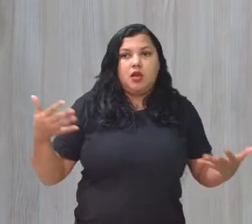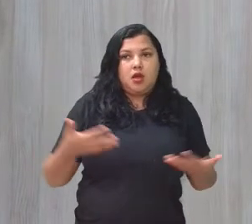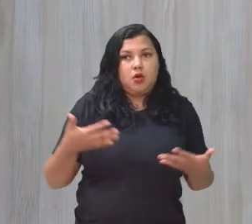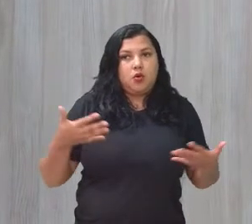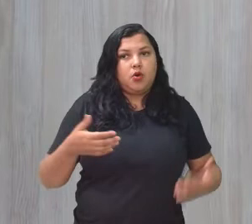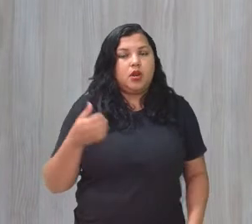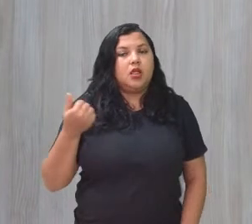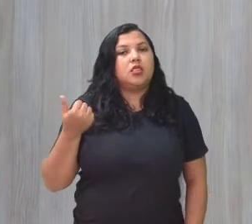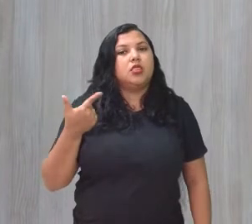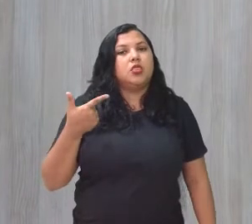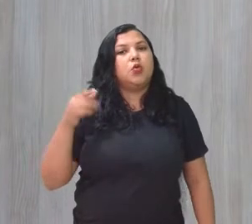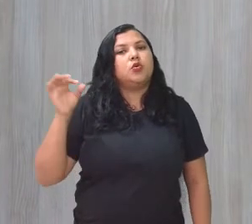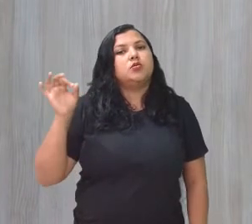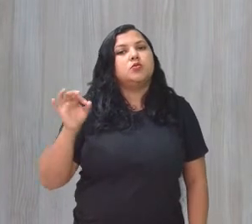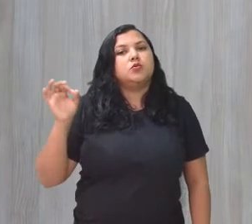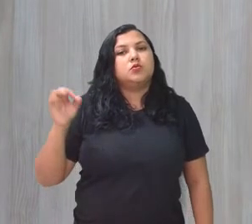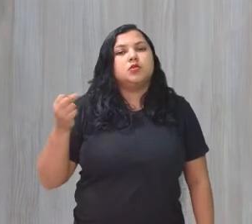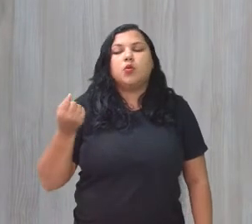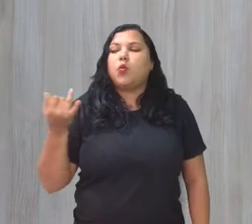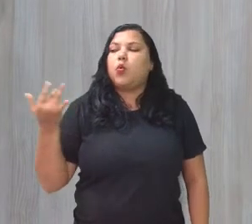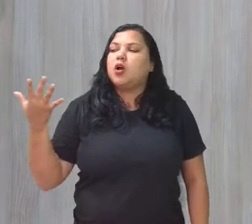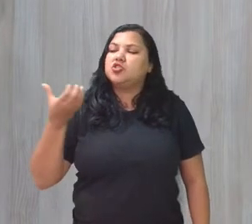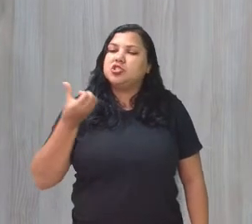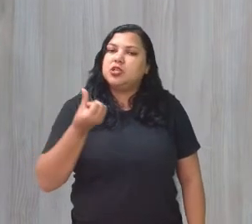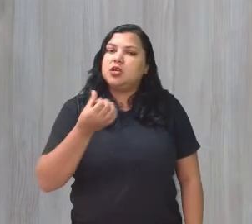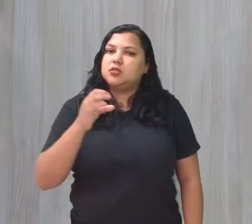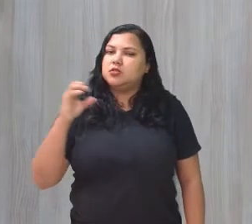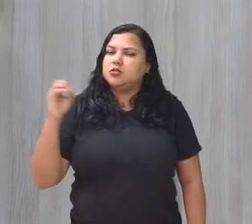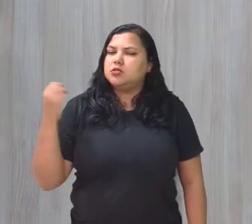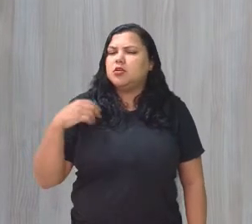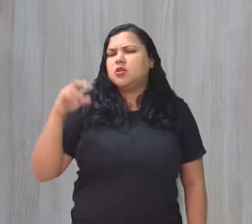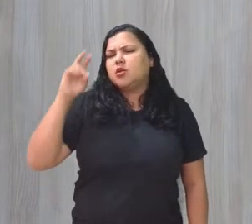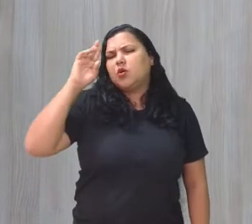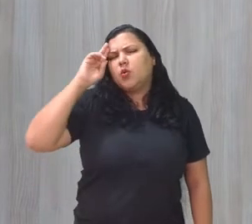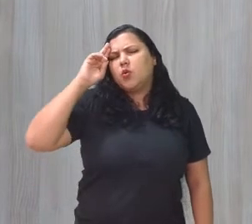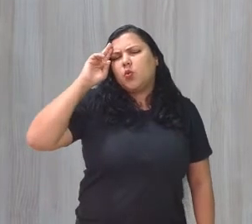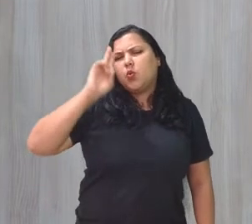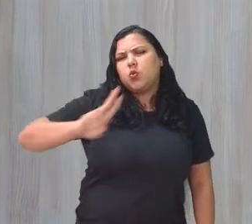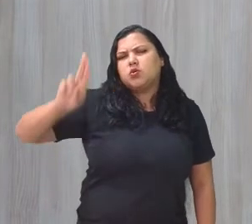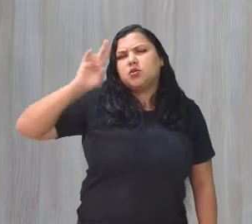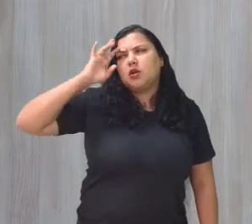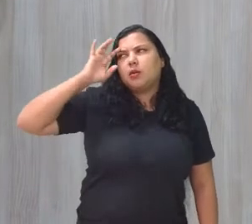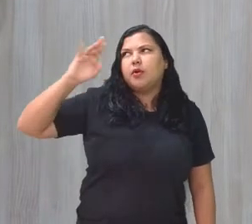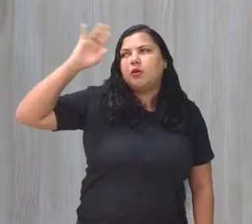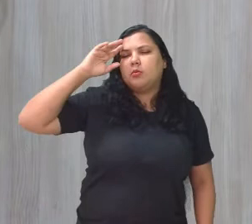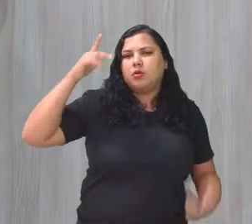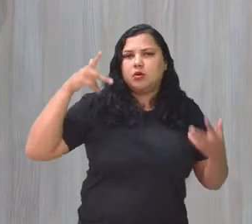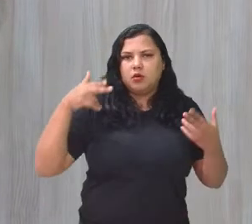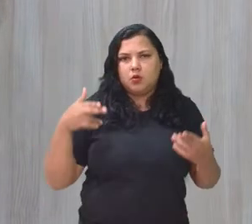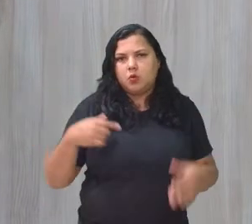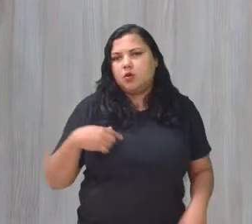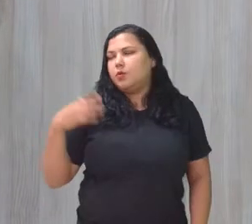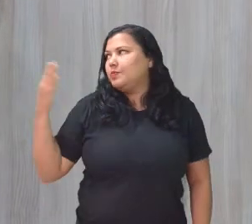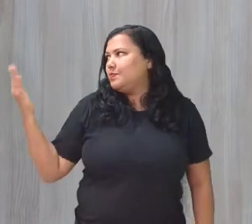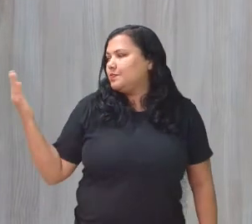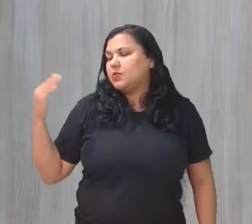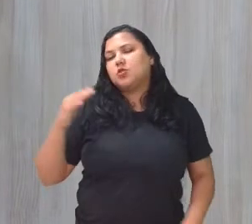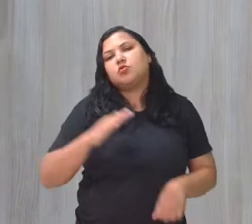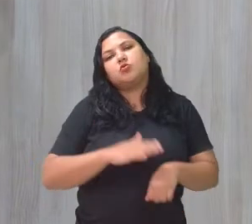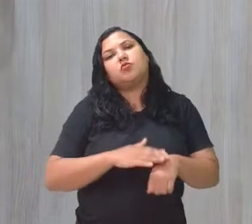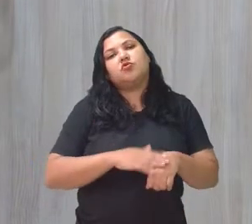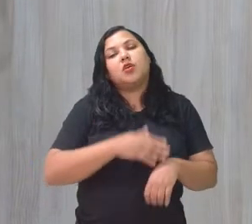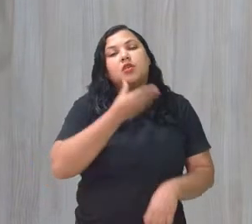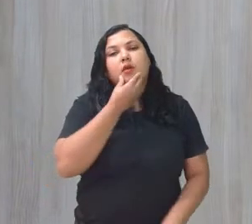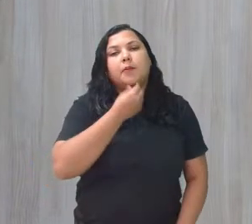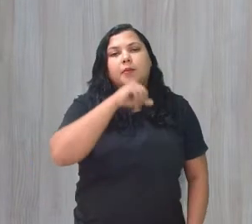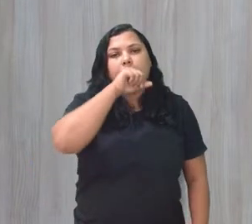usando o mesmo raciocínio. Aquela maneira que a gente faz, que meu pai e meu avô faziam. A gente pode chegar a esse resultado